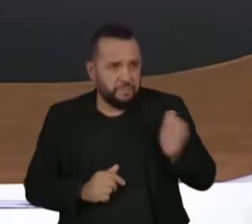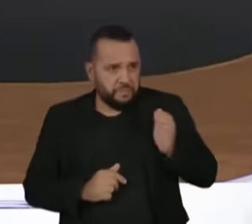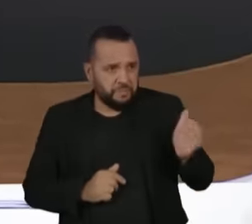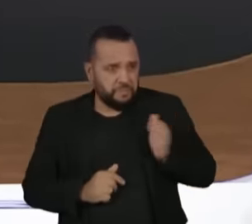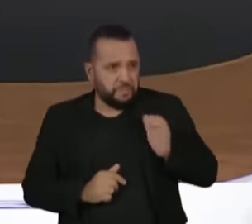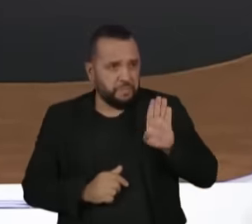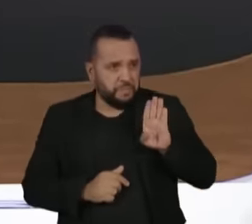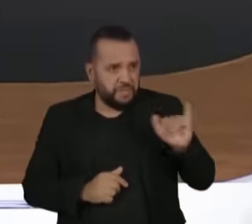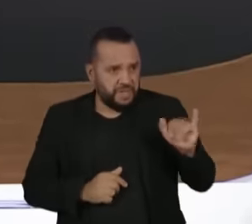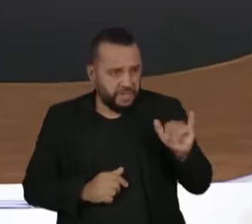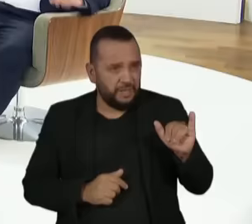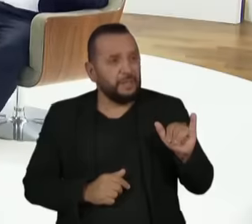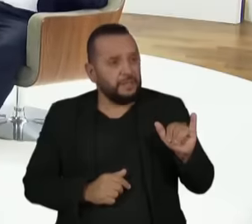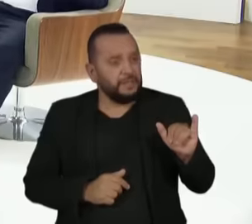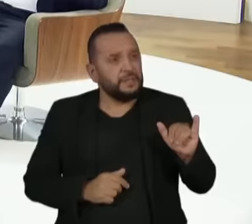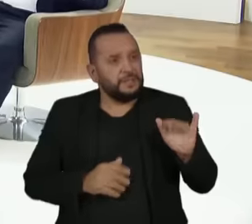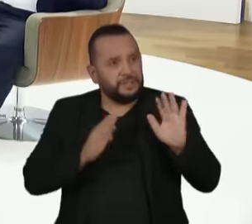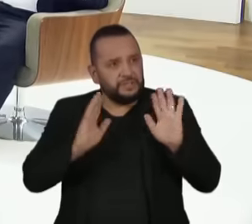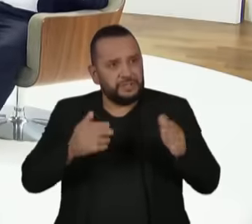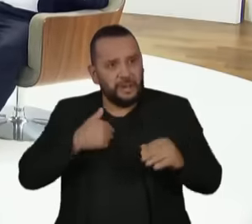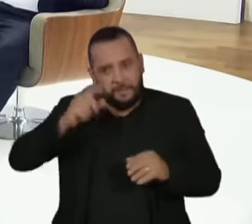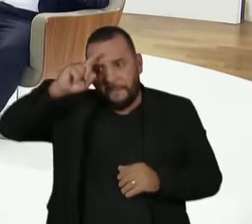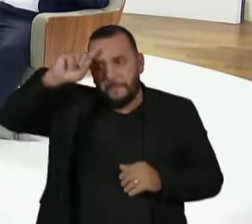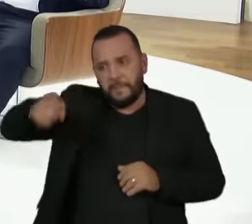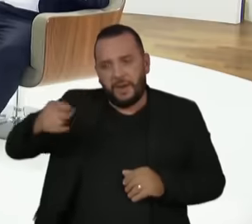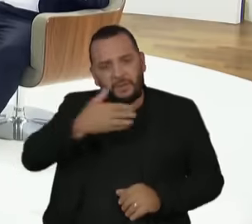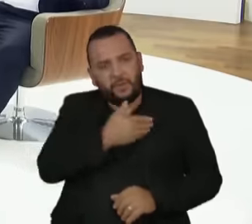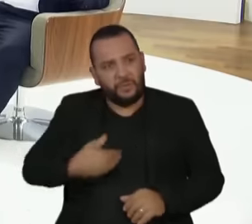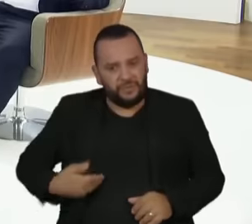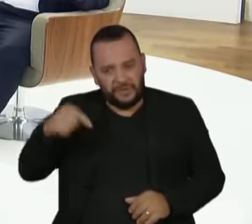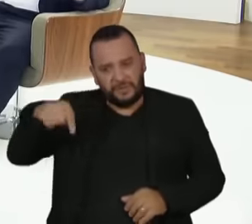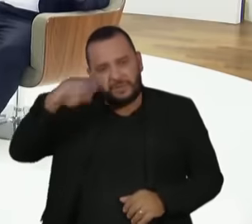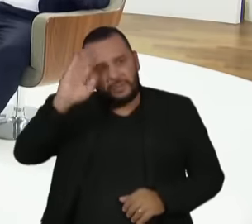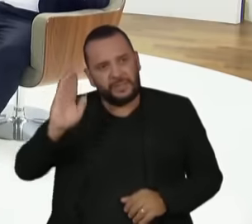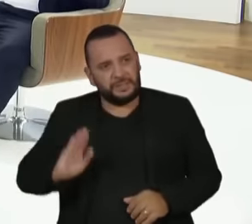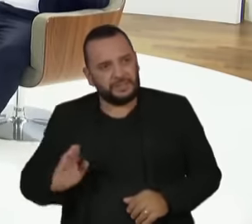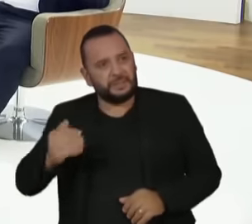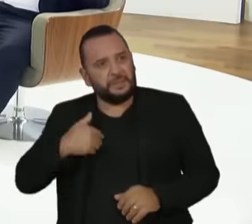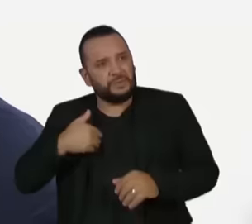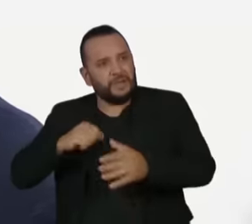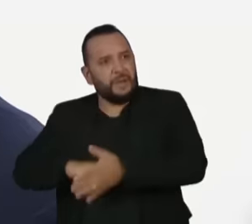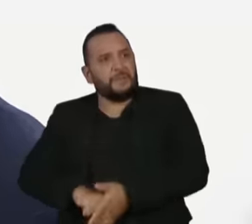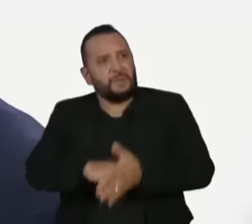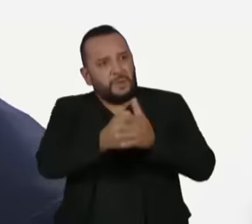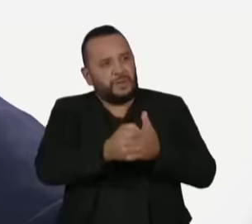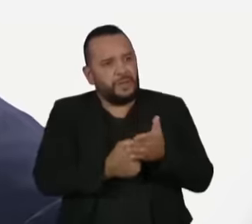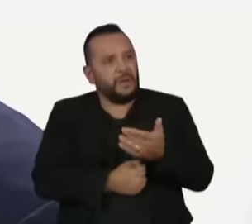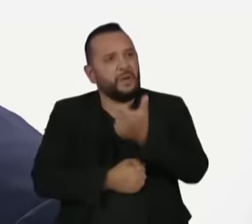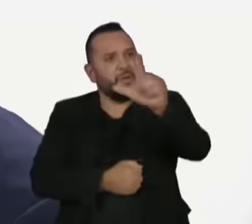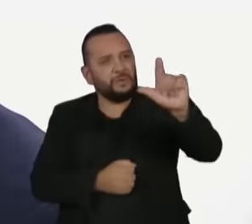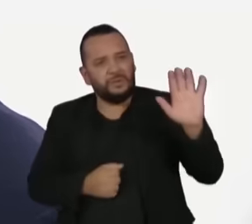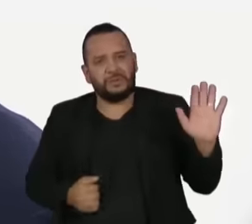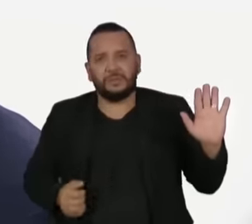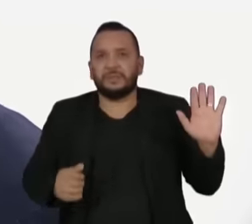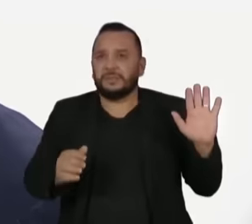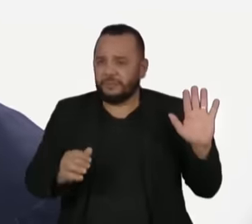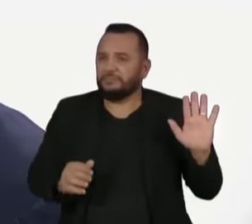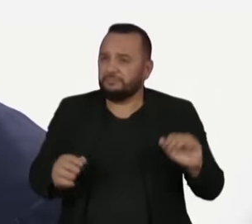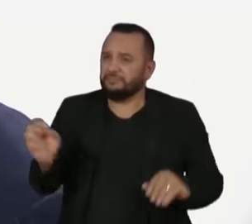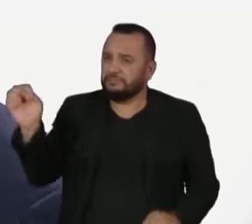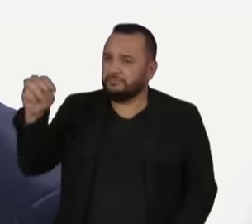comerciais dite o que um governo de um país vai fazer de sanções em relação a outro? Ô Vera,